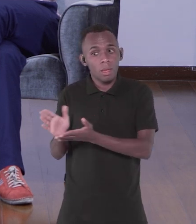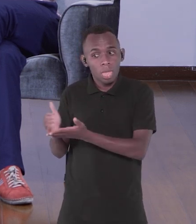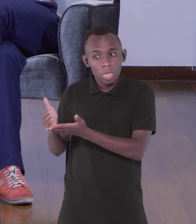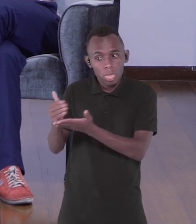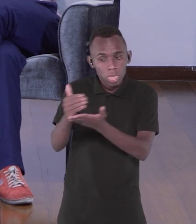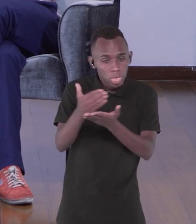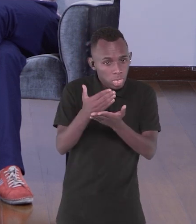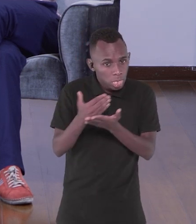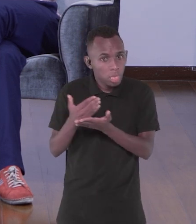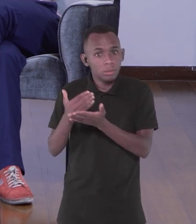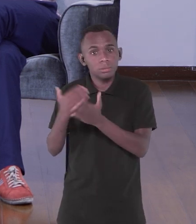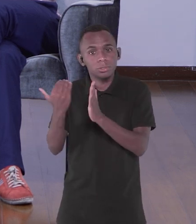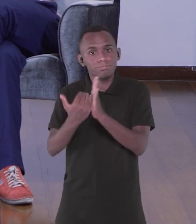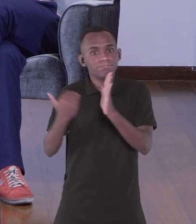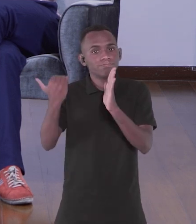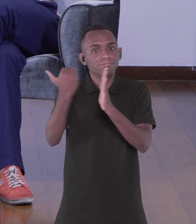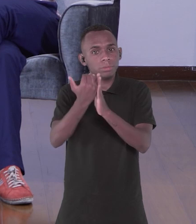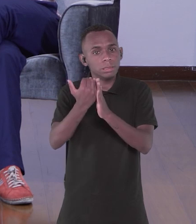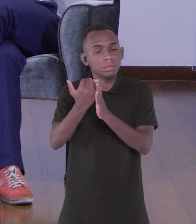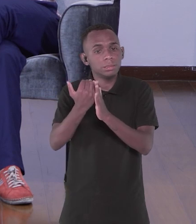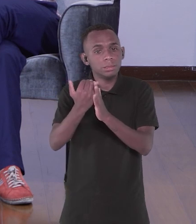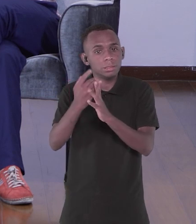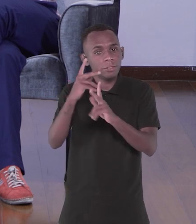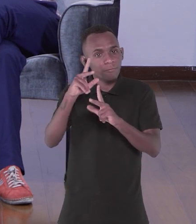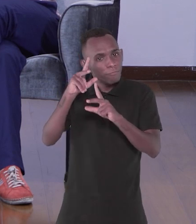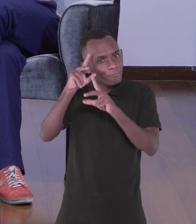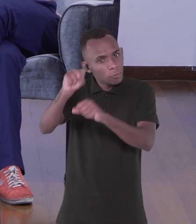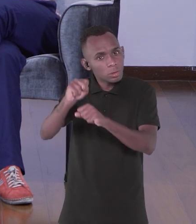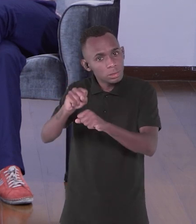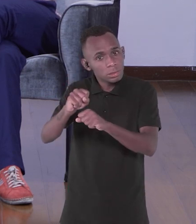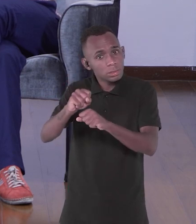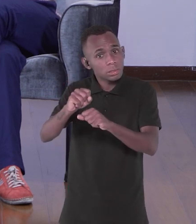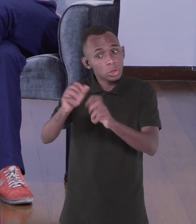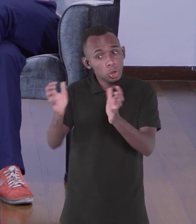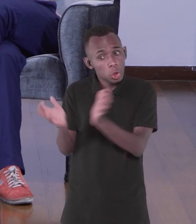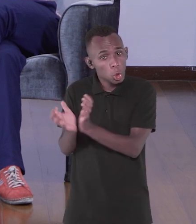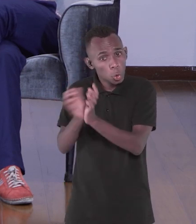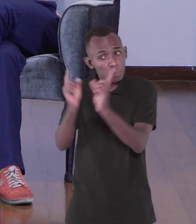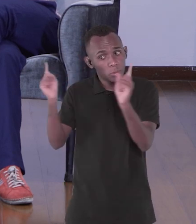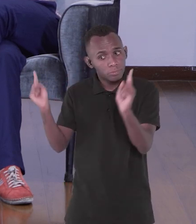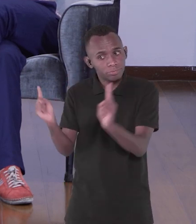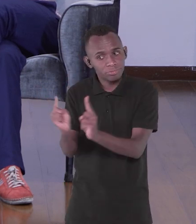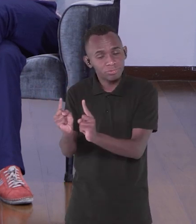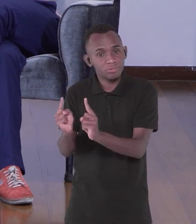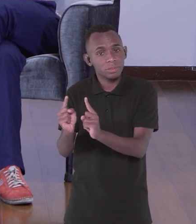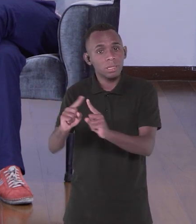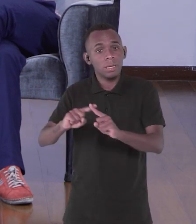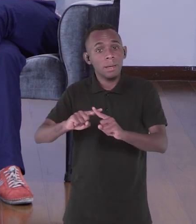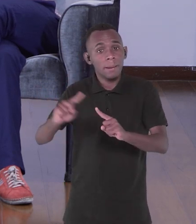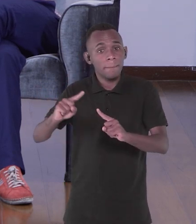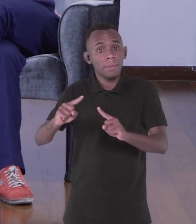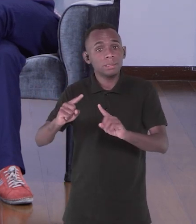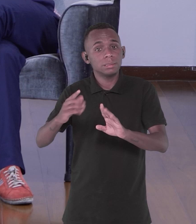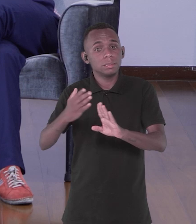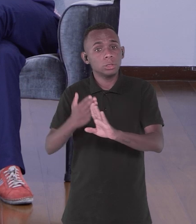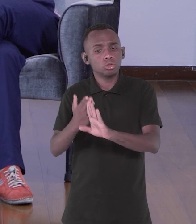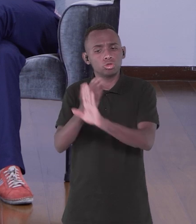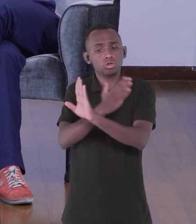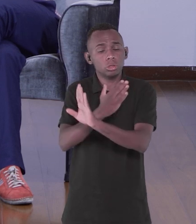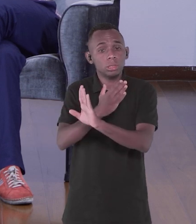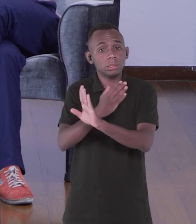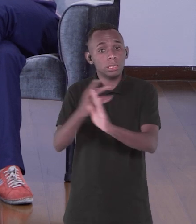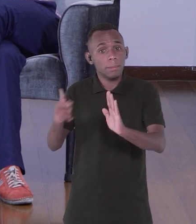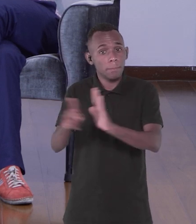de poder e de dinheiro na mão de poucos clubes, e aquela distância que a gente acha que a gente tem daqui do Brasil em relação aos